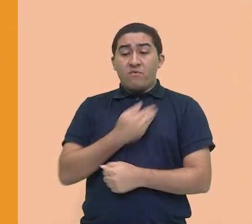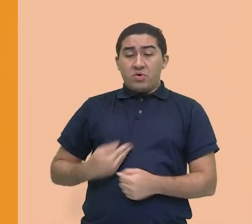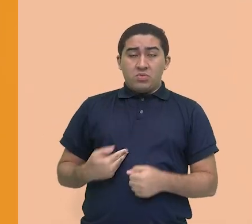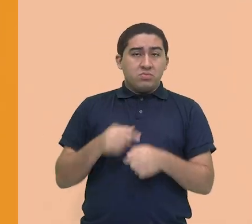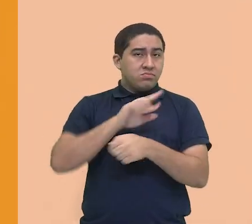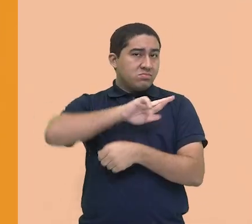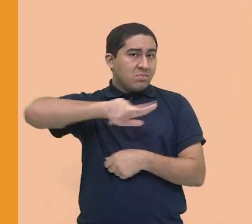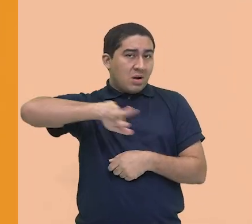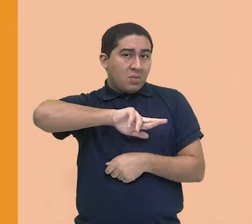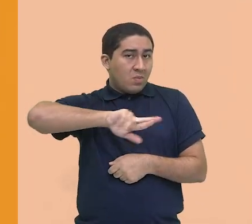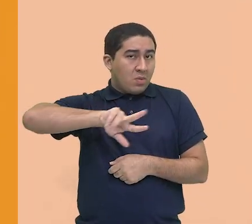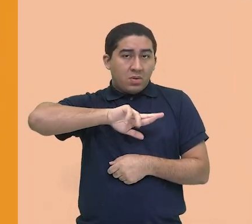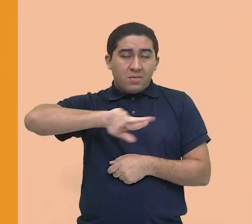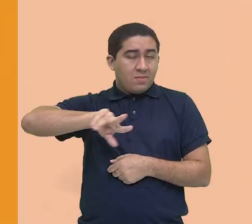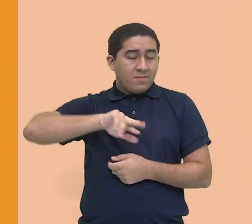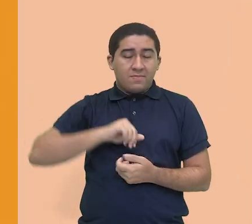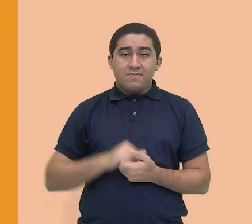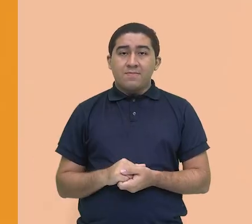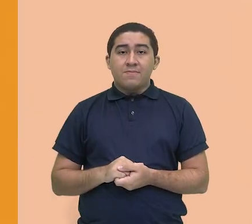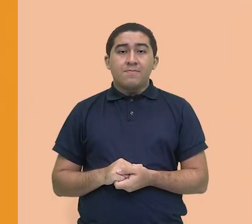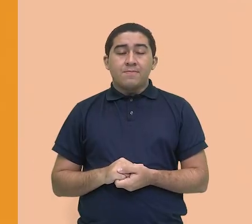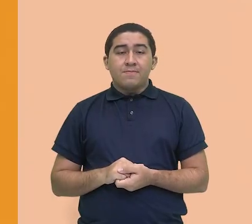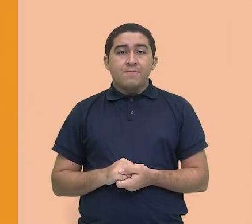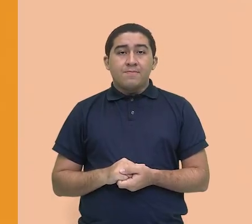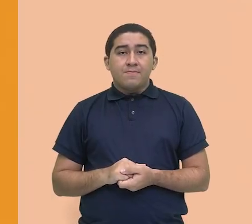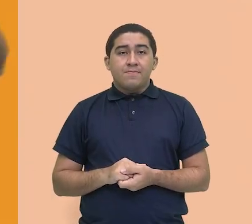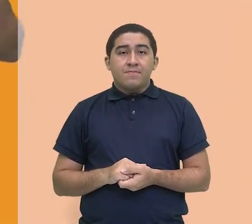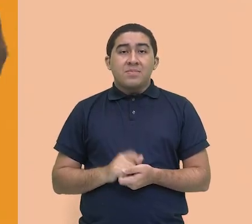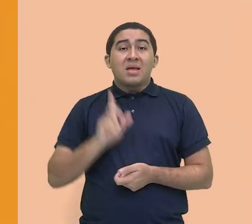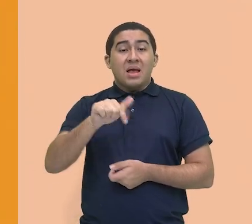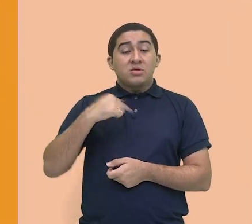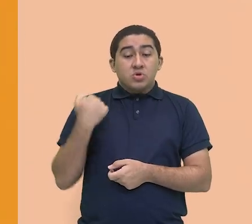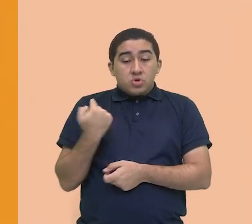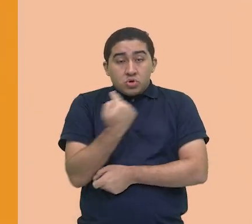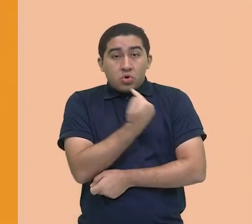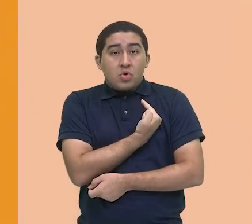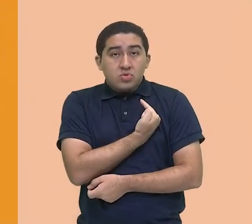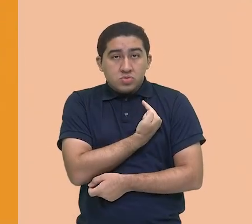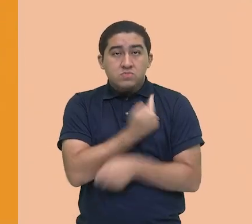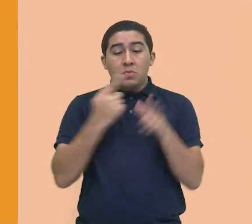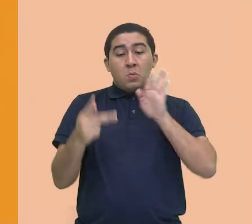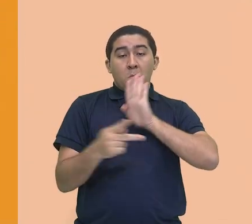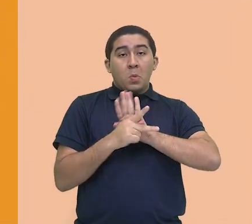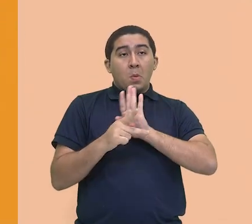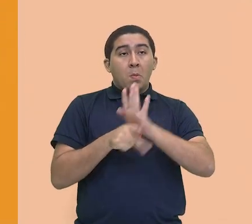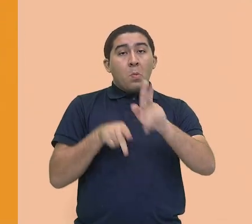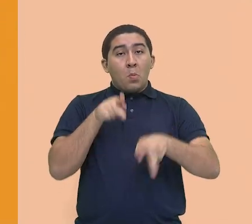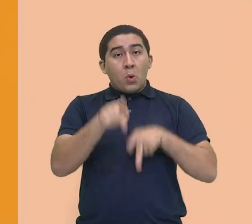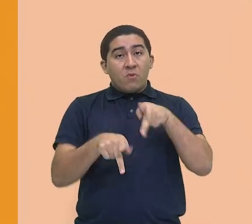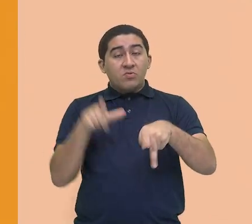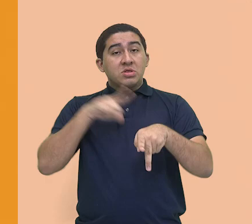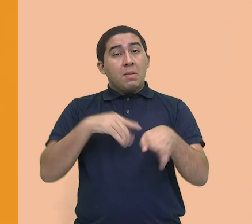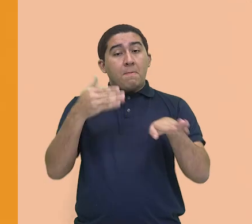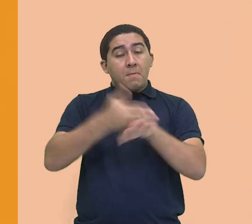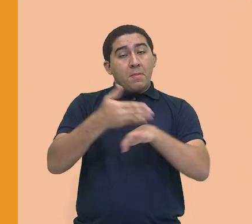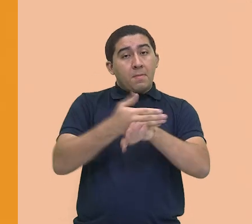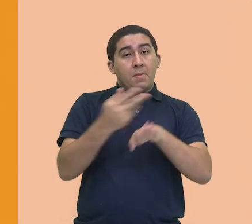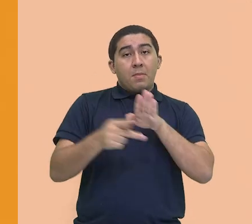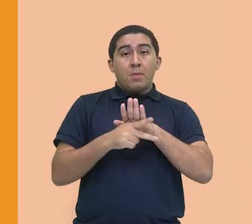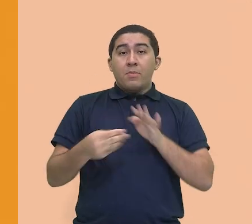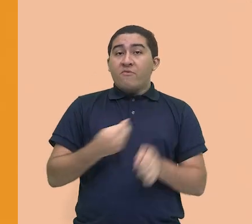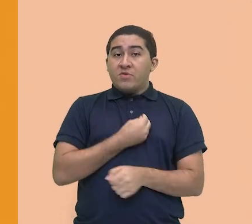Não é dos governantes, não. Tá? É algo nosso, que faz parte do nosso cotidiano, da nossa